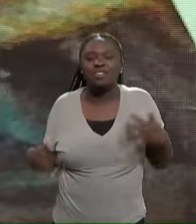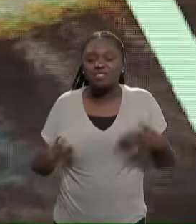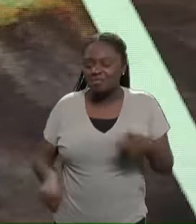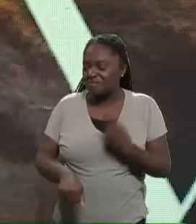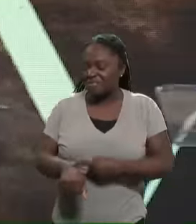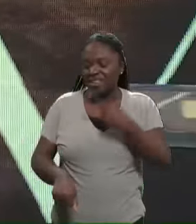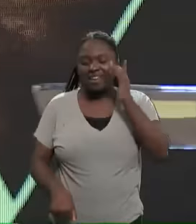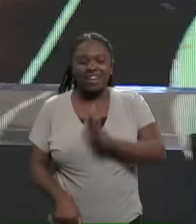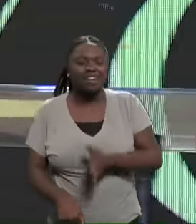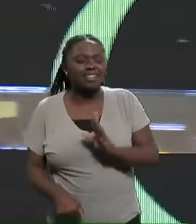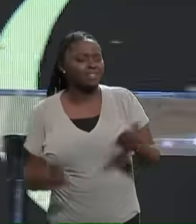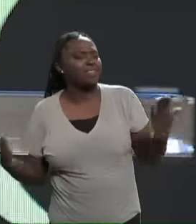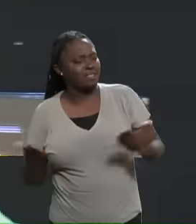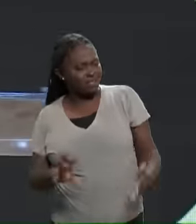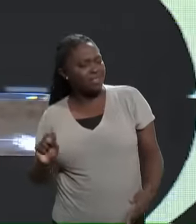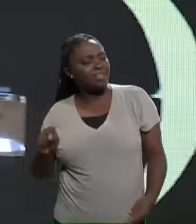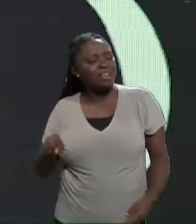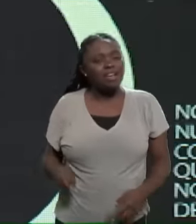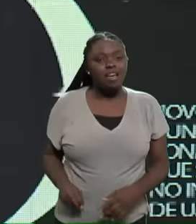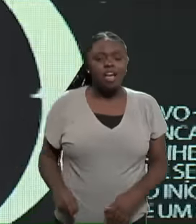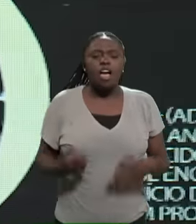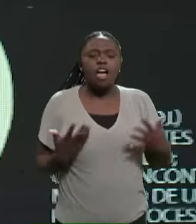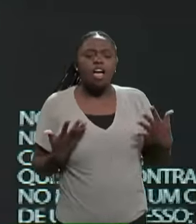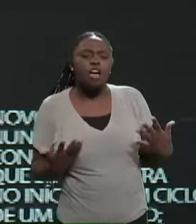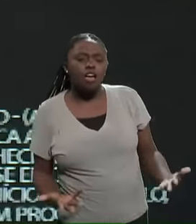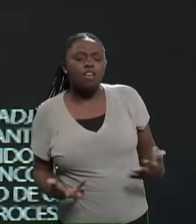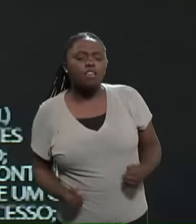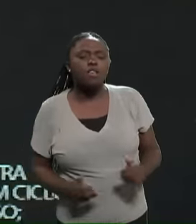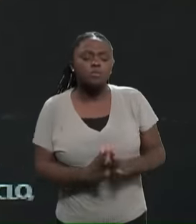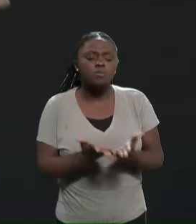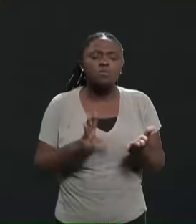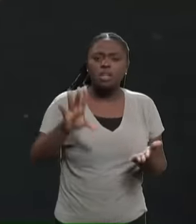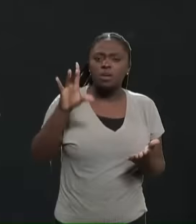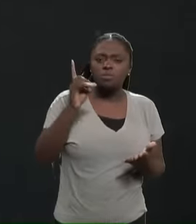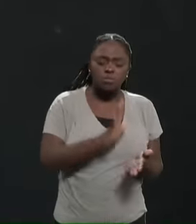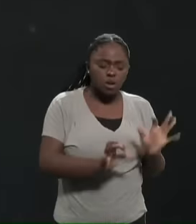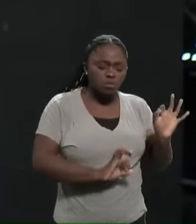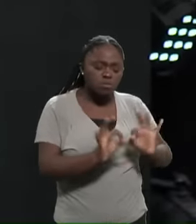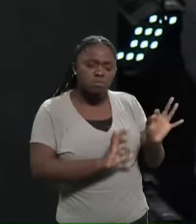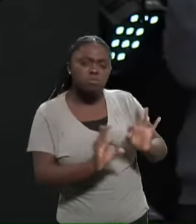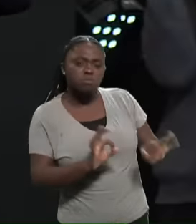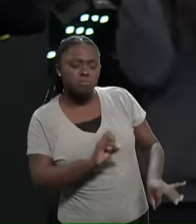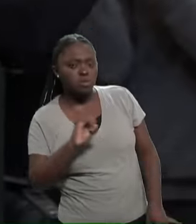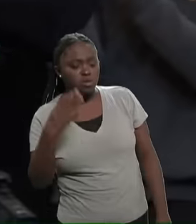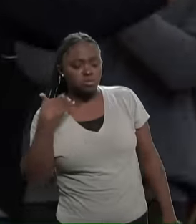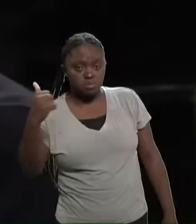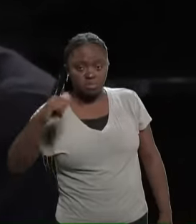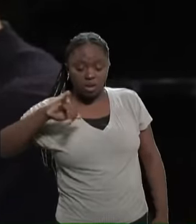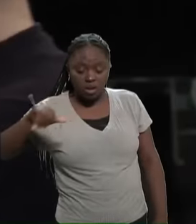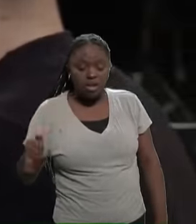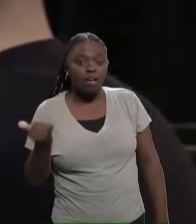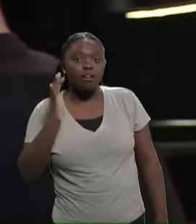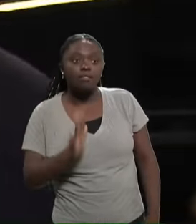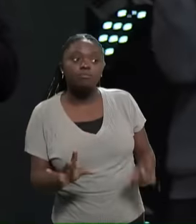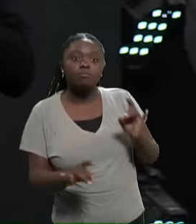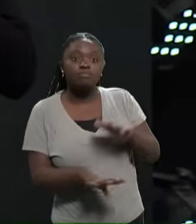era, agora sim. E eu tinha um monte de mensagem na minha Bíblia preparado para quando me deram a oportunidade estar